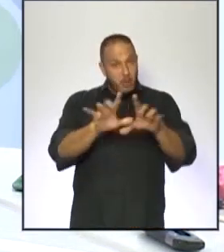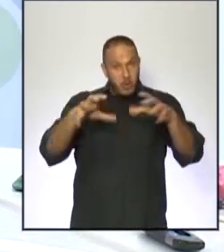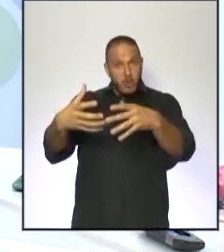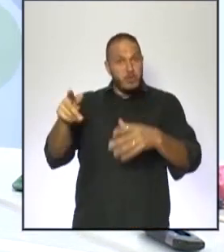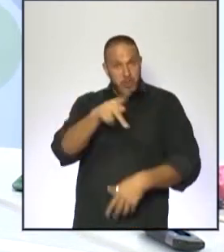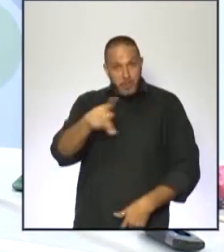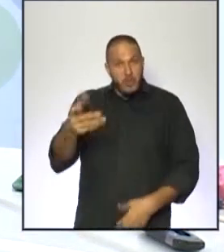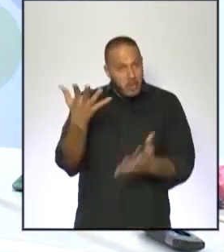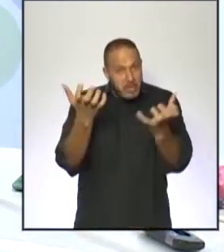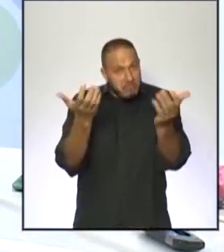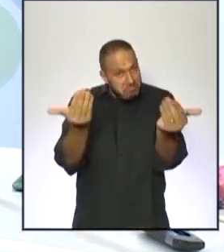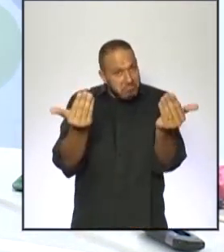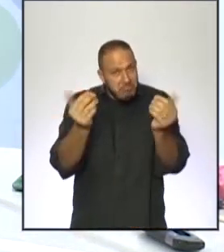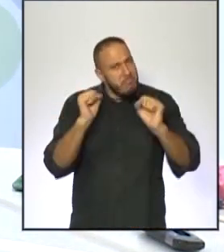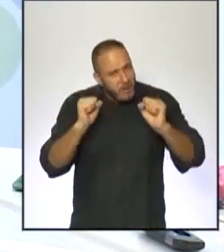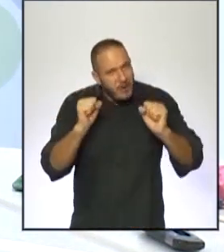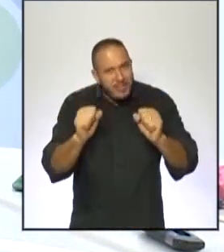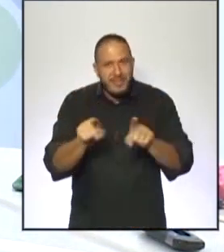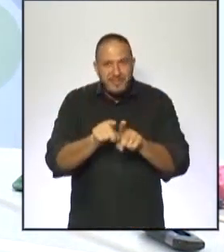quiserem participar dela.